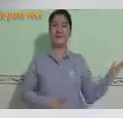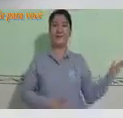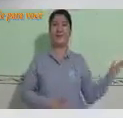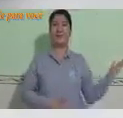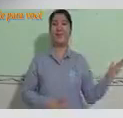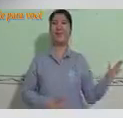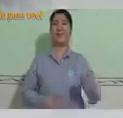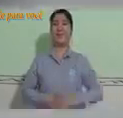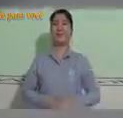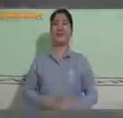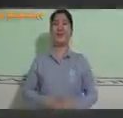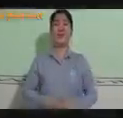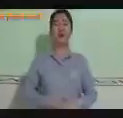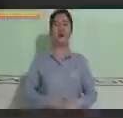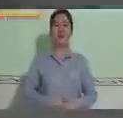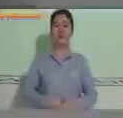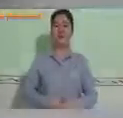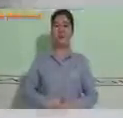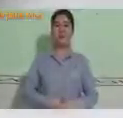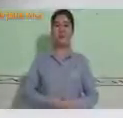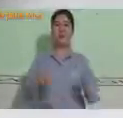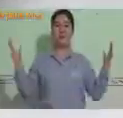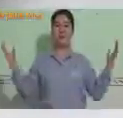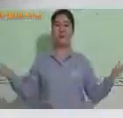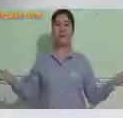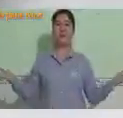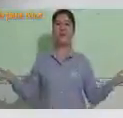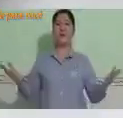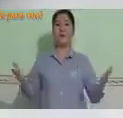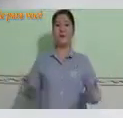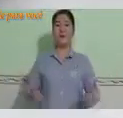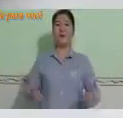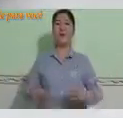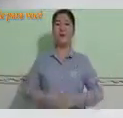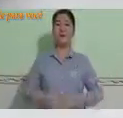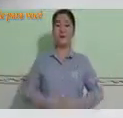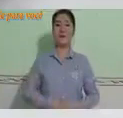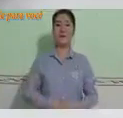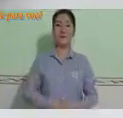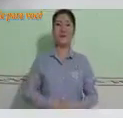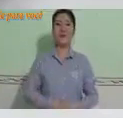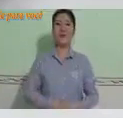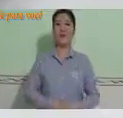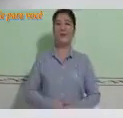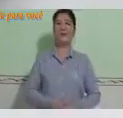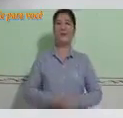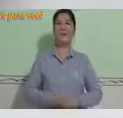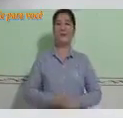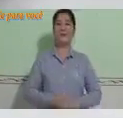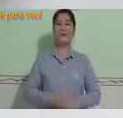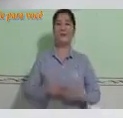como adesivos ou goma de mascar da nicotina se torne ineficazes, pois o problema já não é a dependência